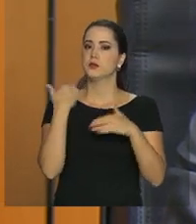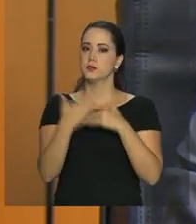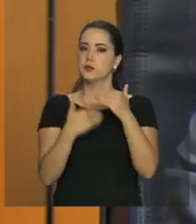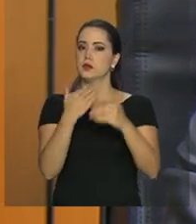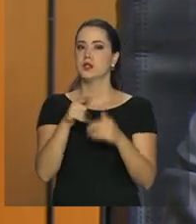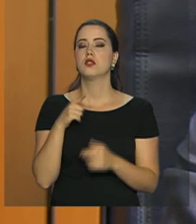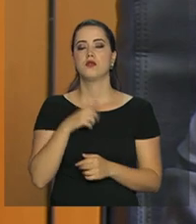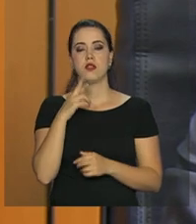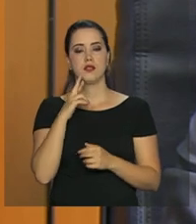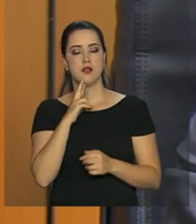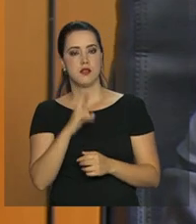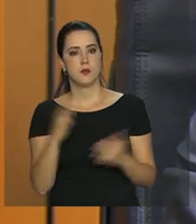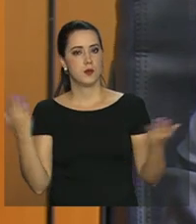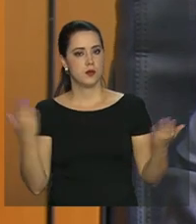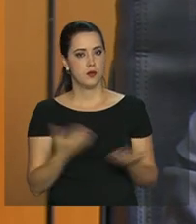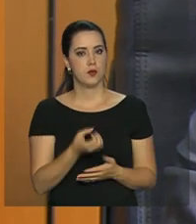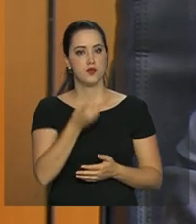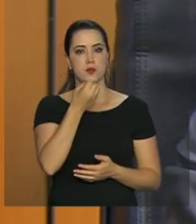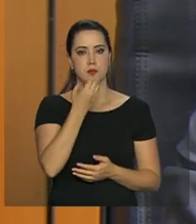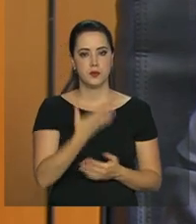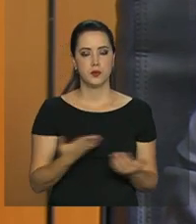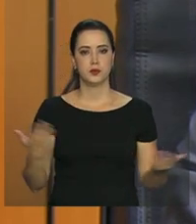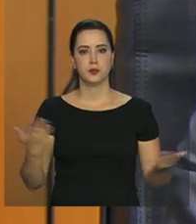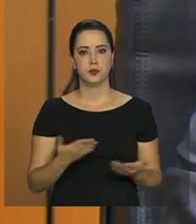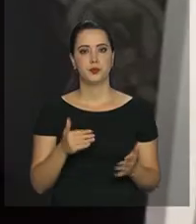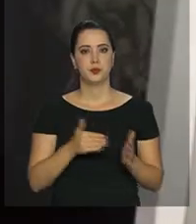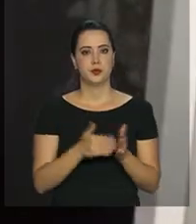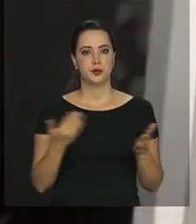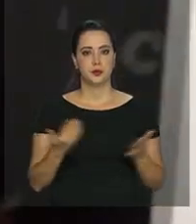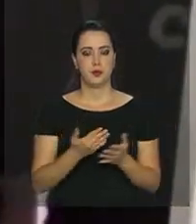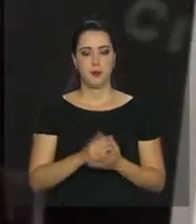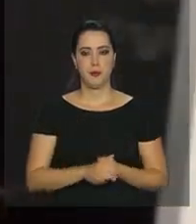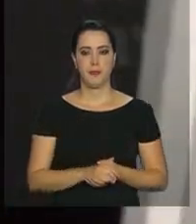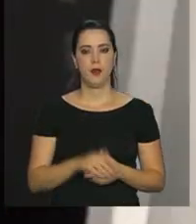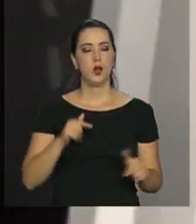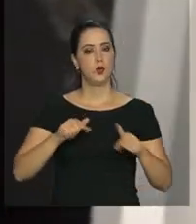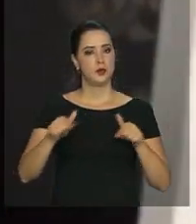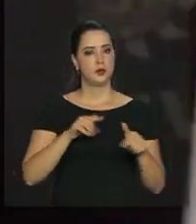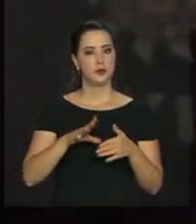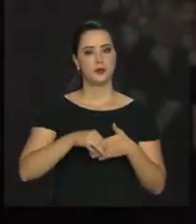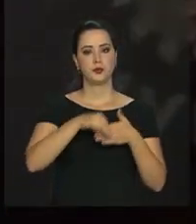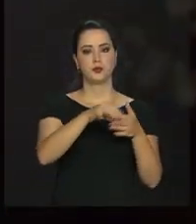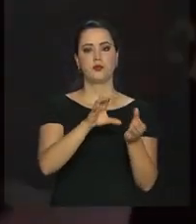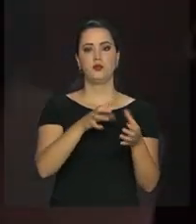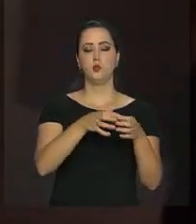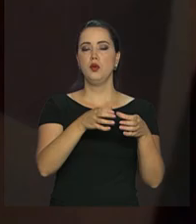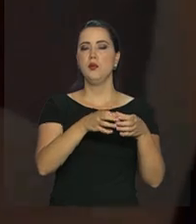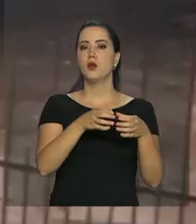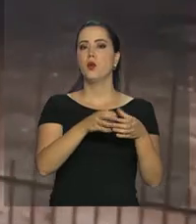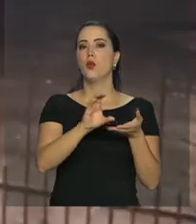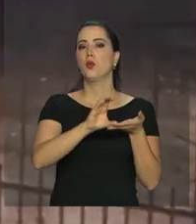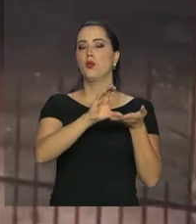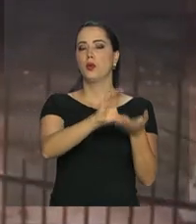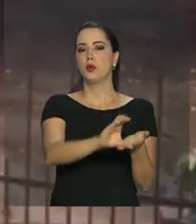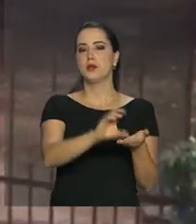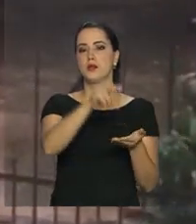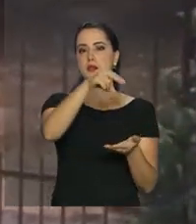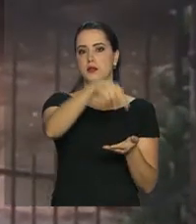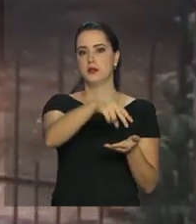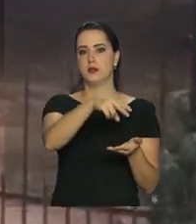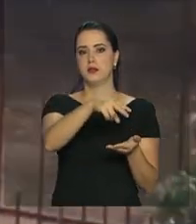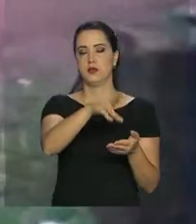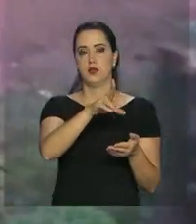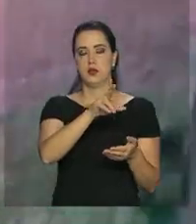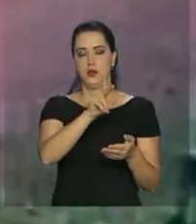pudéssemos ter os resultados que nós estamos obtendo até aqui. A operação foi coordenada pelo Conselho Nacional dos Chefes da Polícia